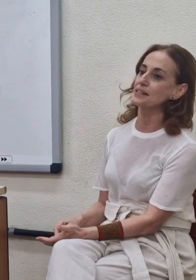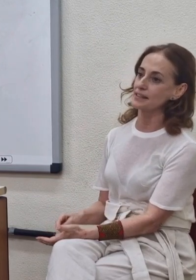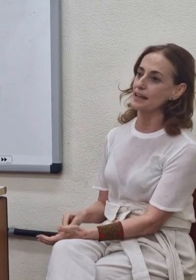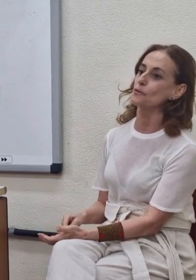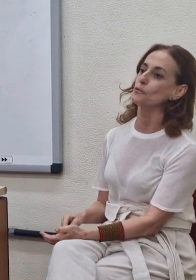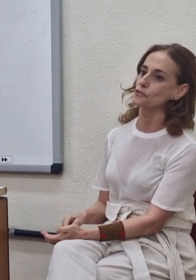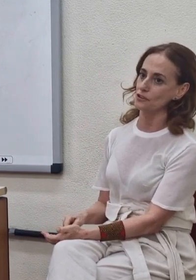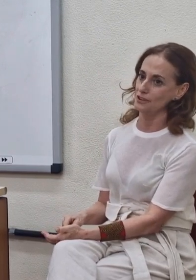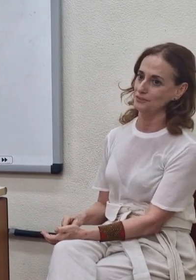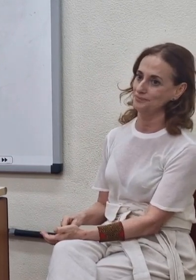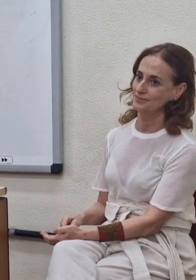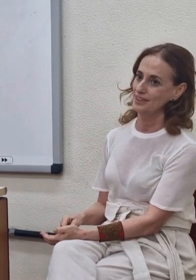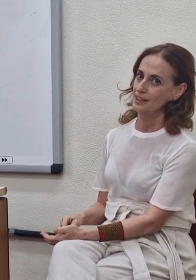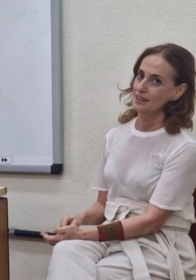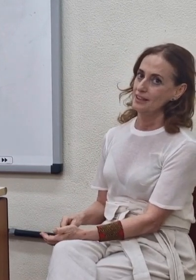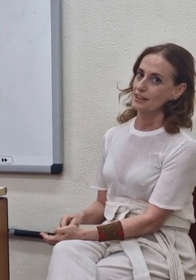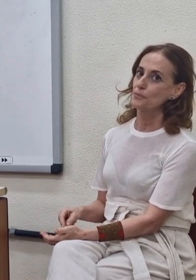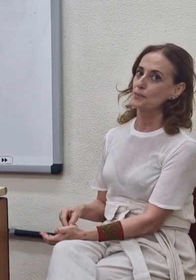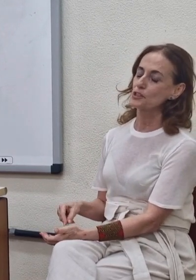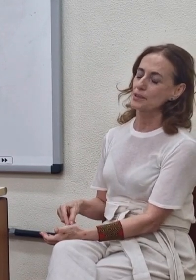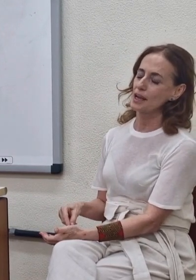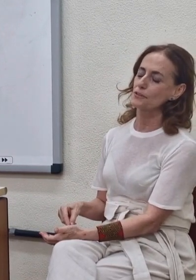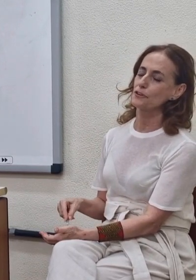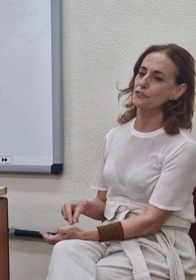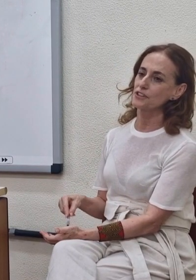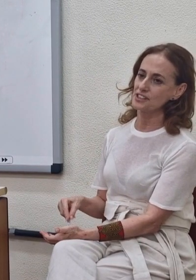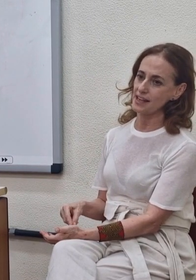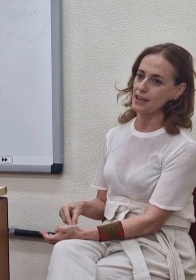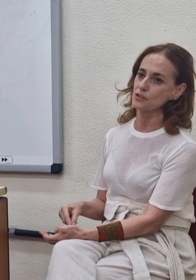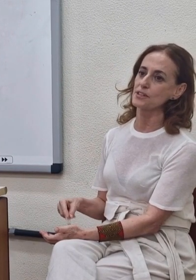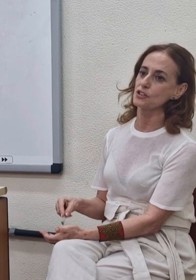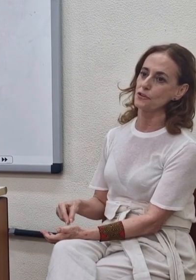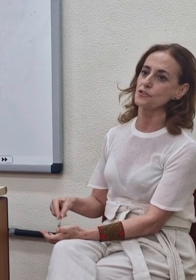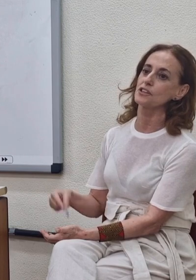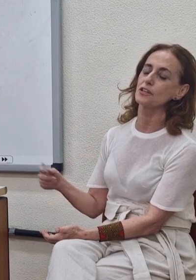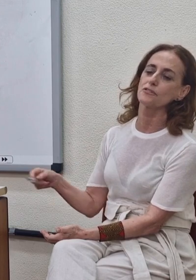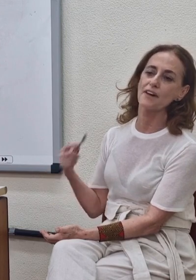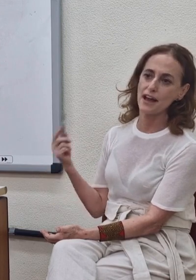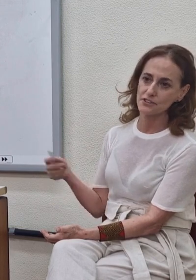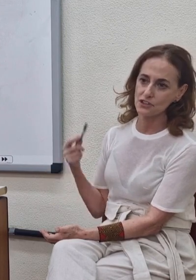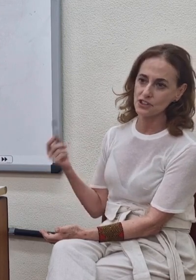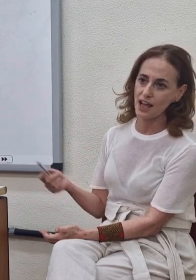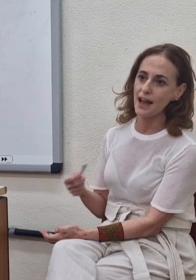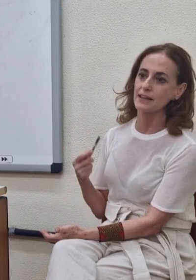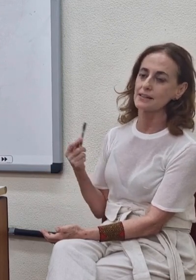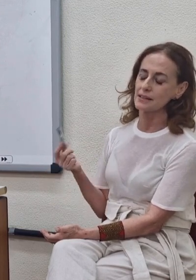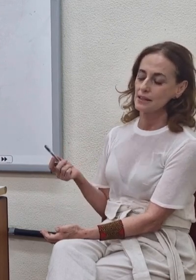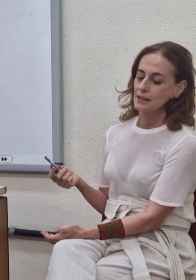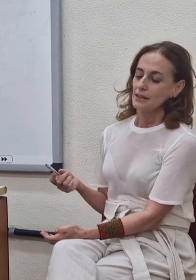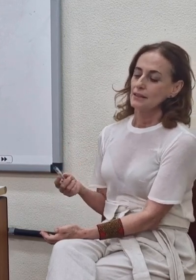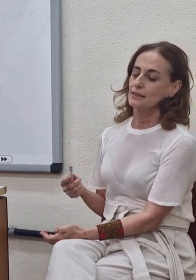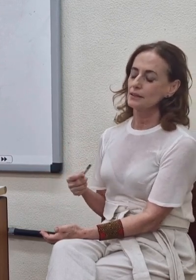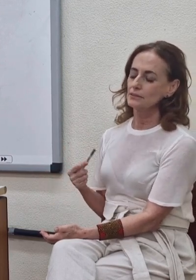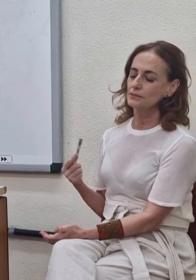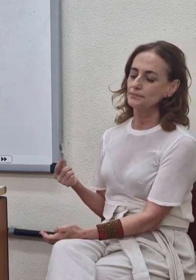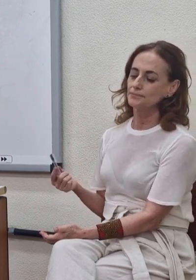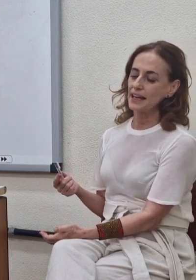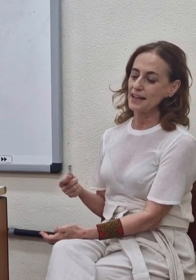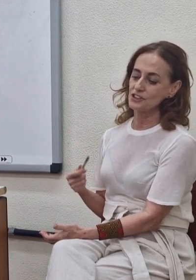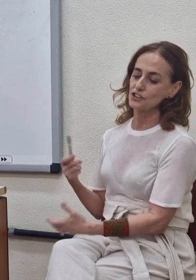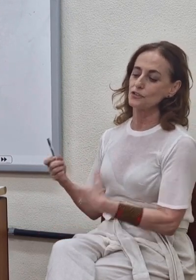sem saber se tem recurso ou não. Meu primeiro espetáculo foi no 27, mas a gente foi conseguindo vários editais.